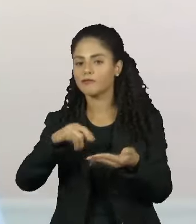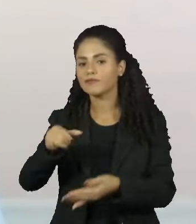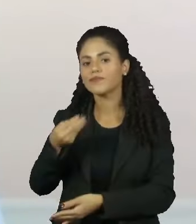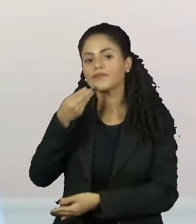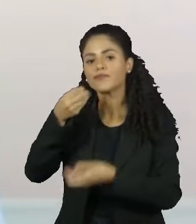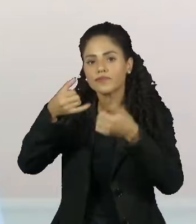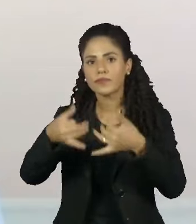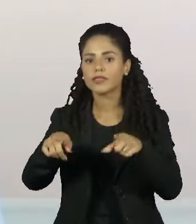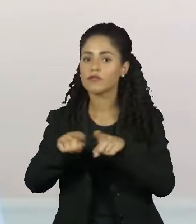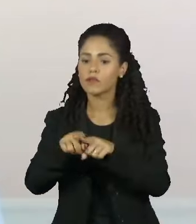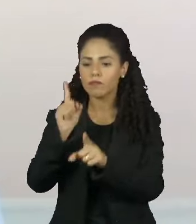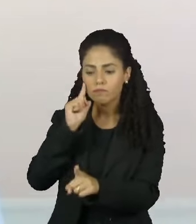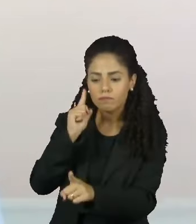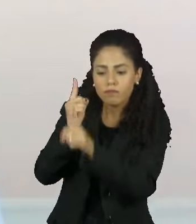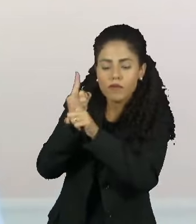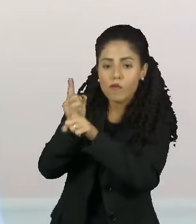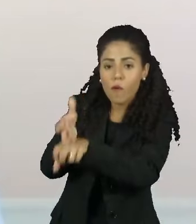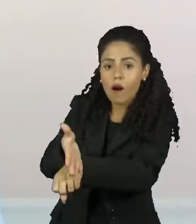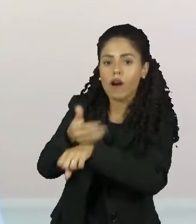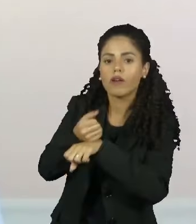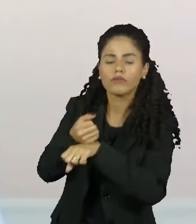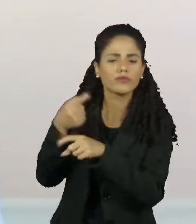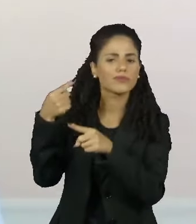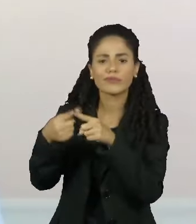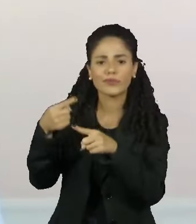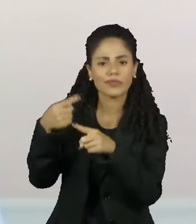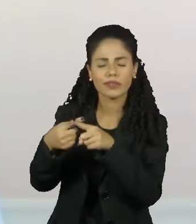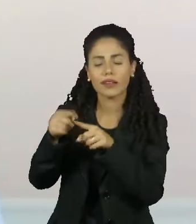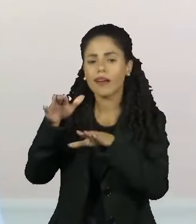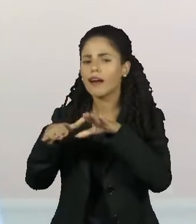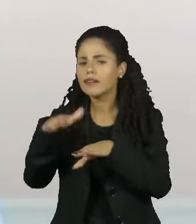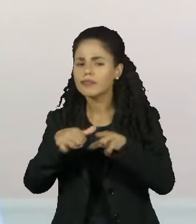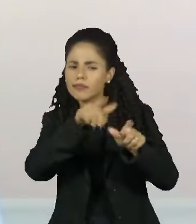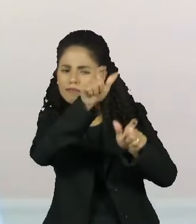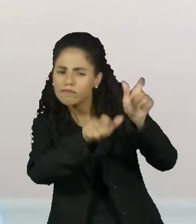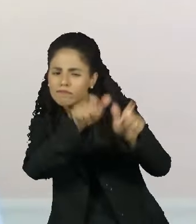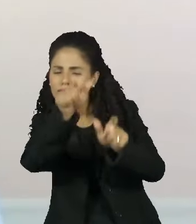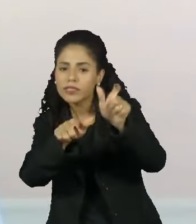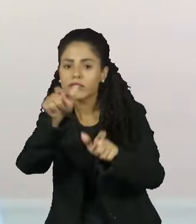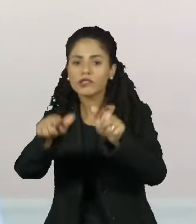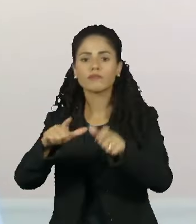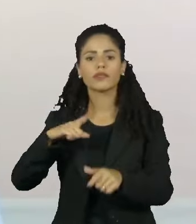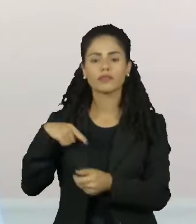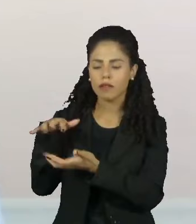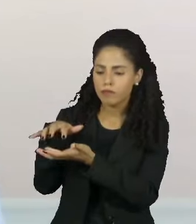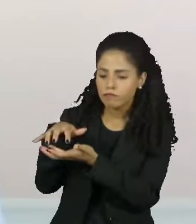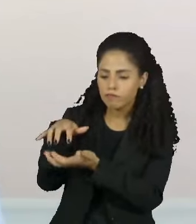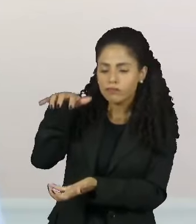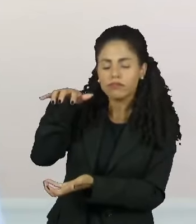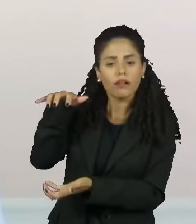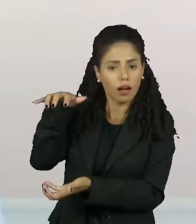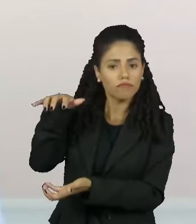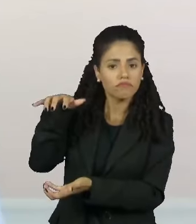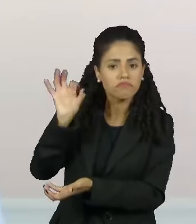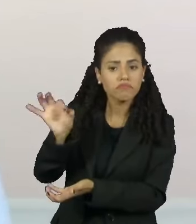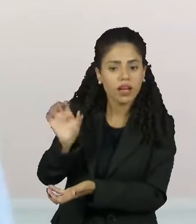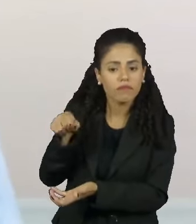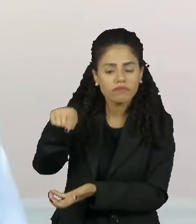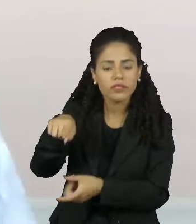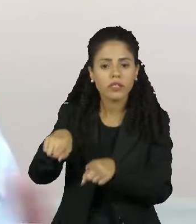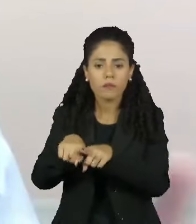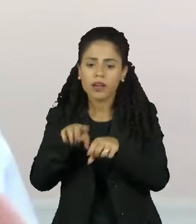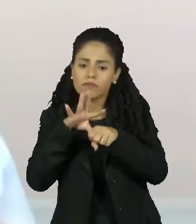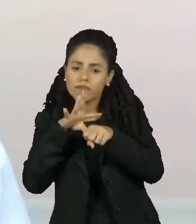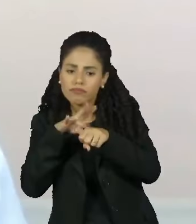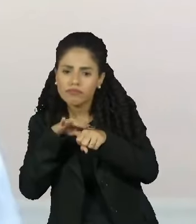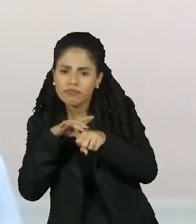do diagnóstico precoce, porque muitas pessoas com envelhecimento na doença de Alzheimer